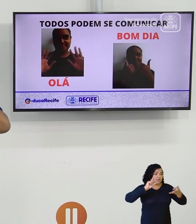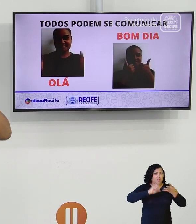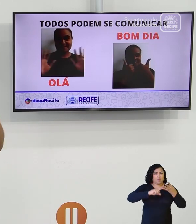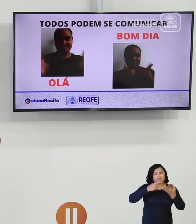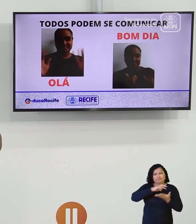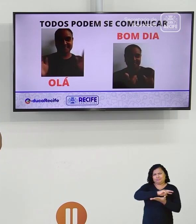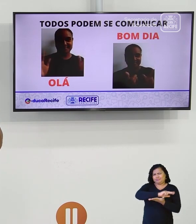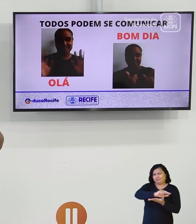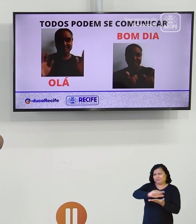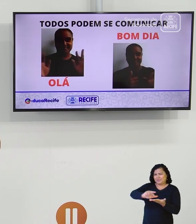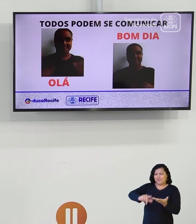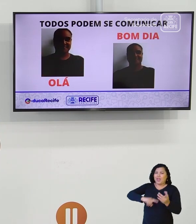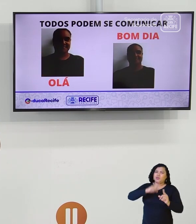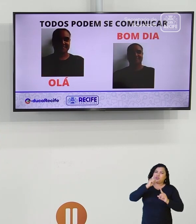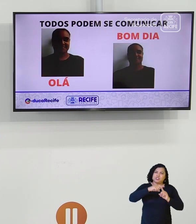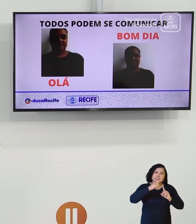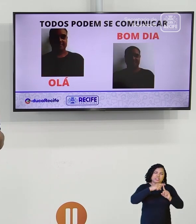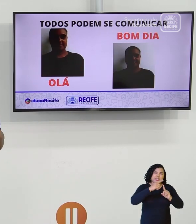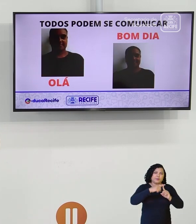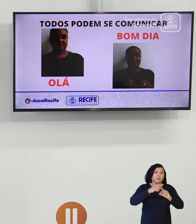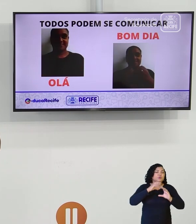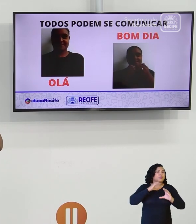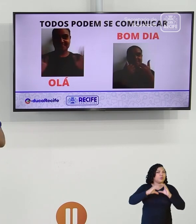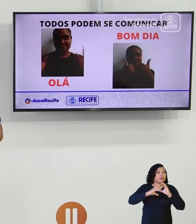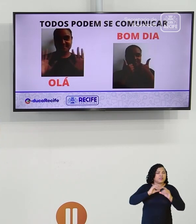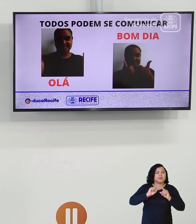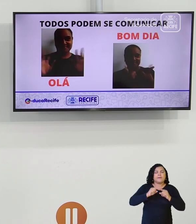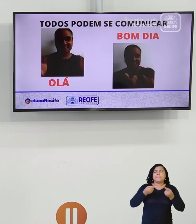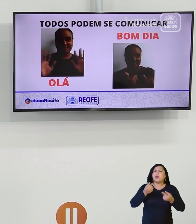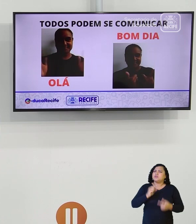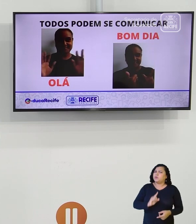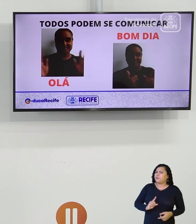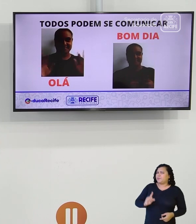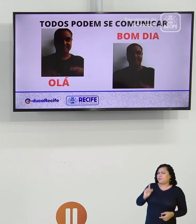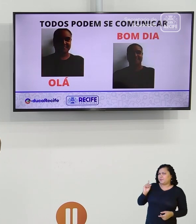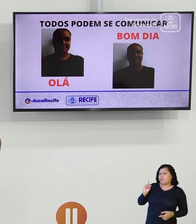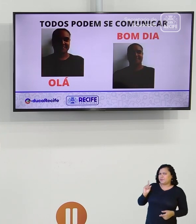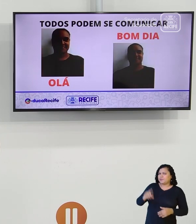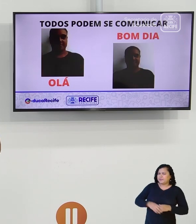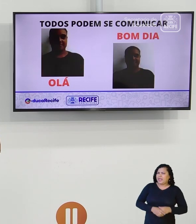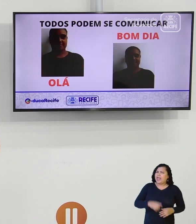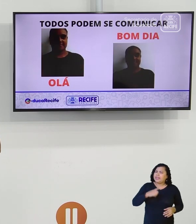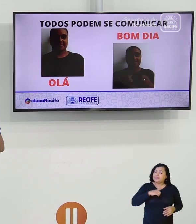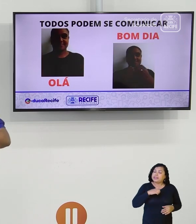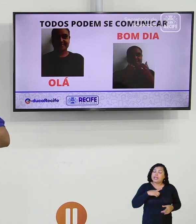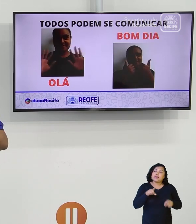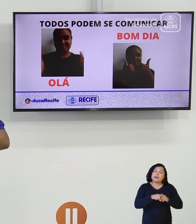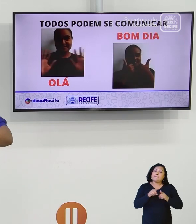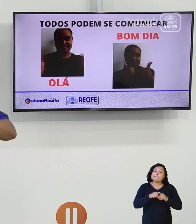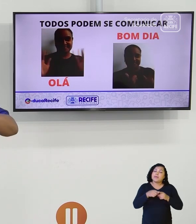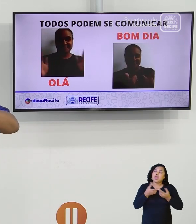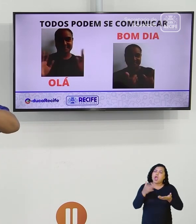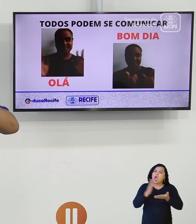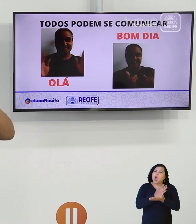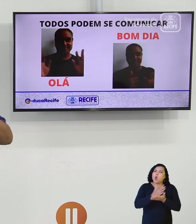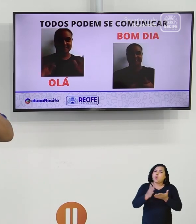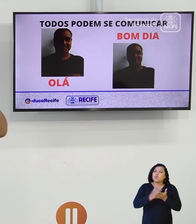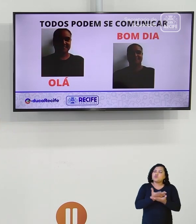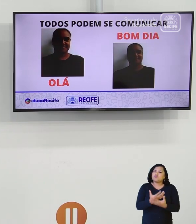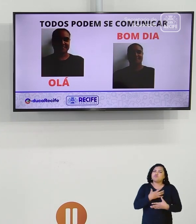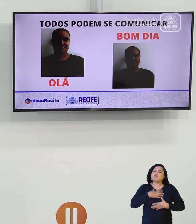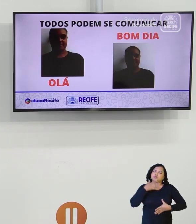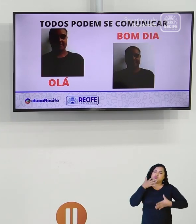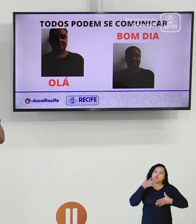de diversas formas de se comunicar. Mas existem maneiras de comunicação que